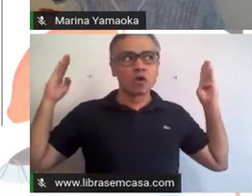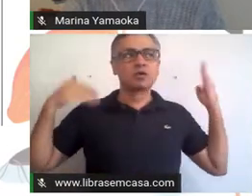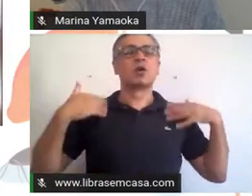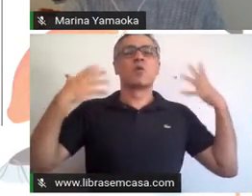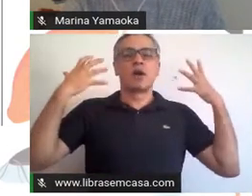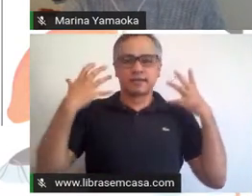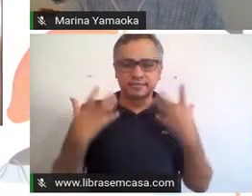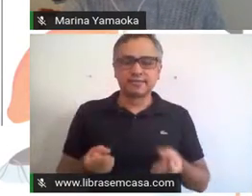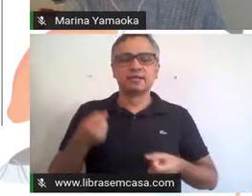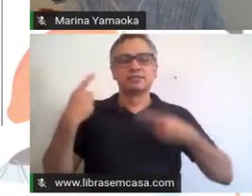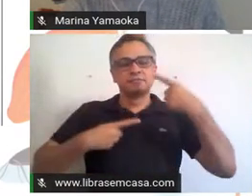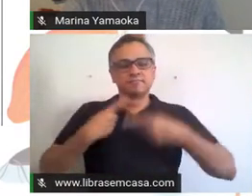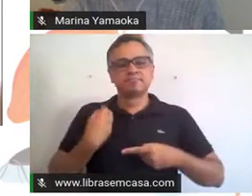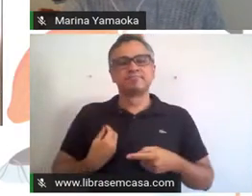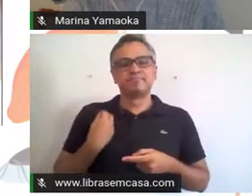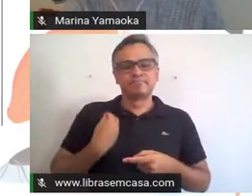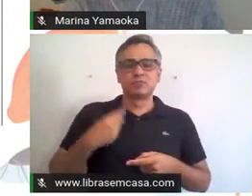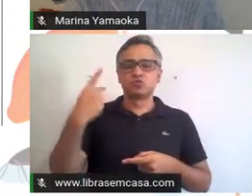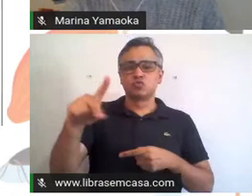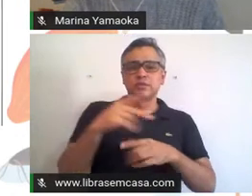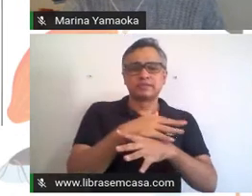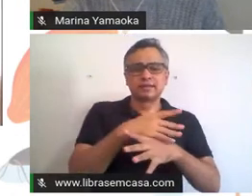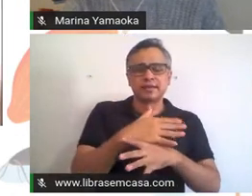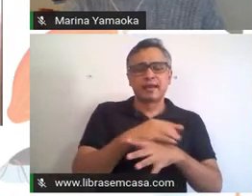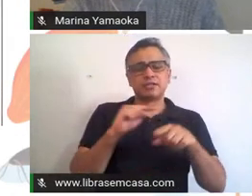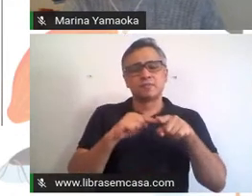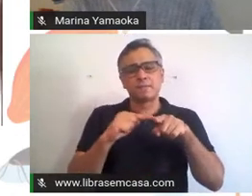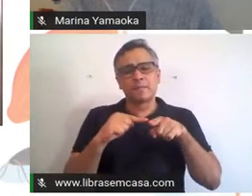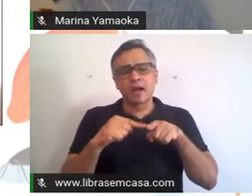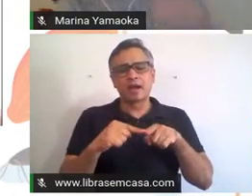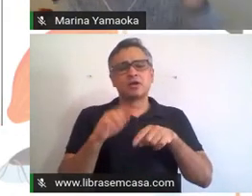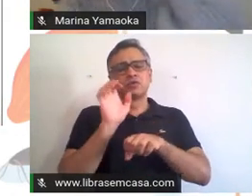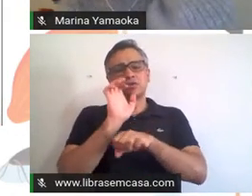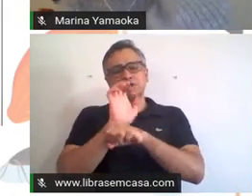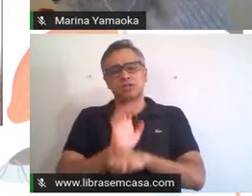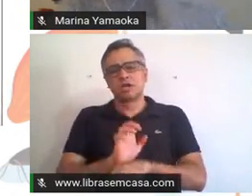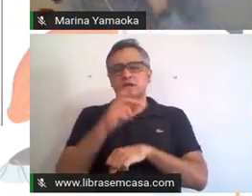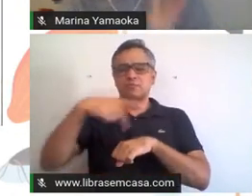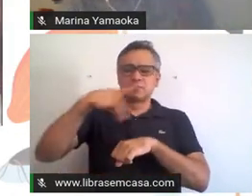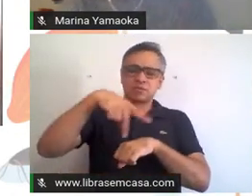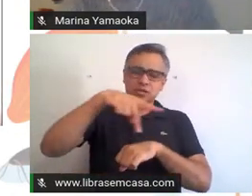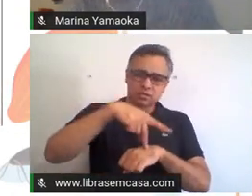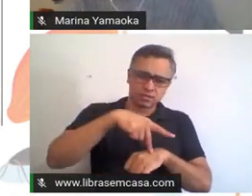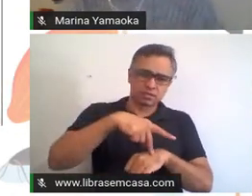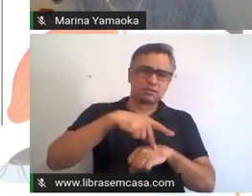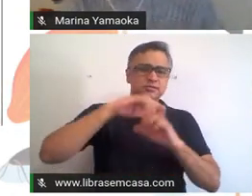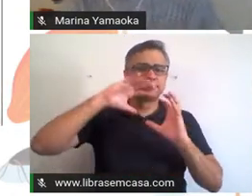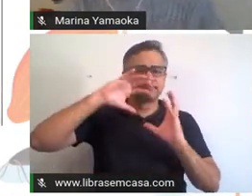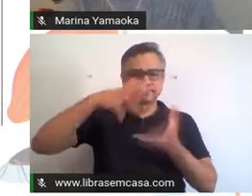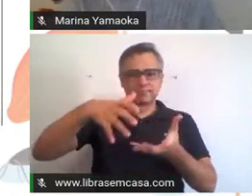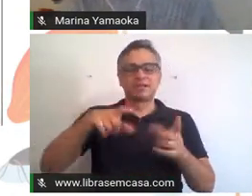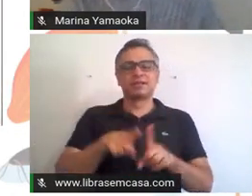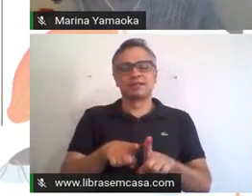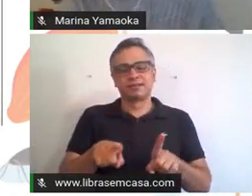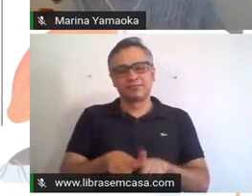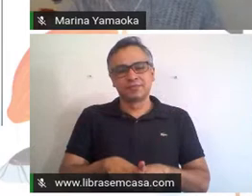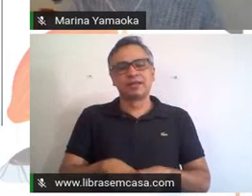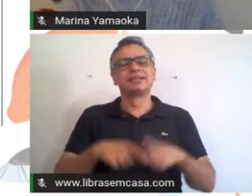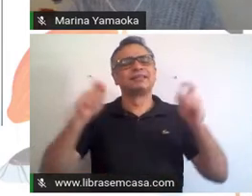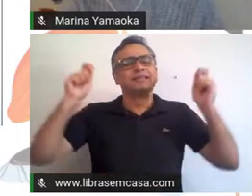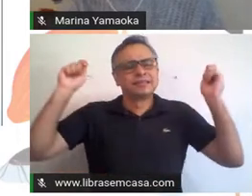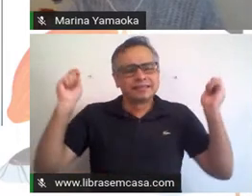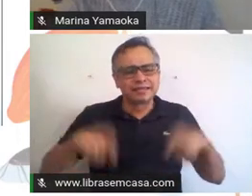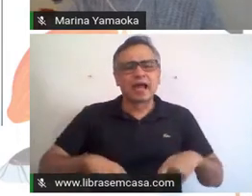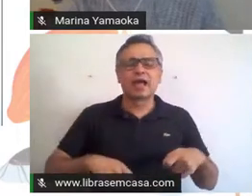existem na sua cidade, no seu bairro, no seu estado e no nosso país e nesse planeta também. É possível e